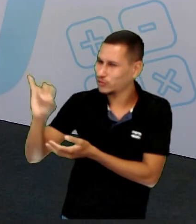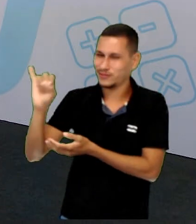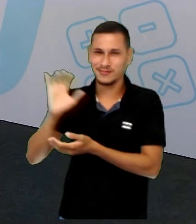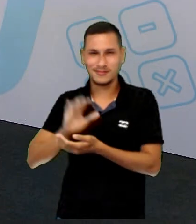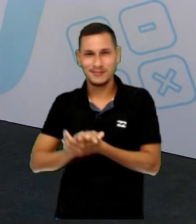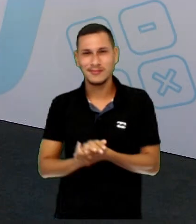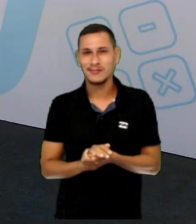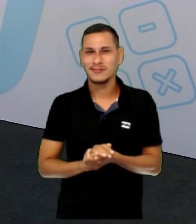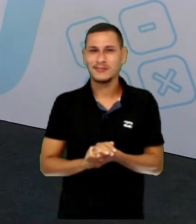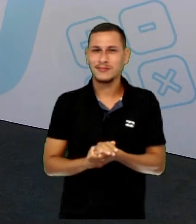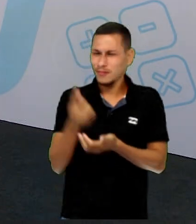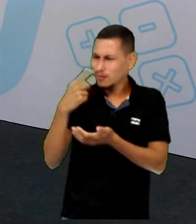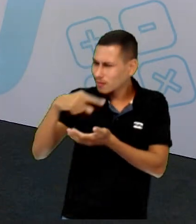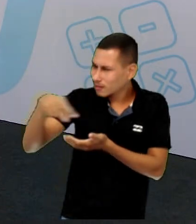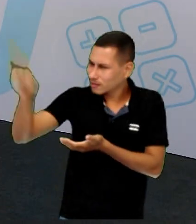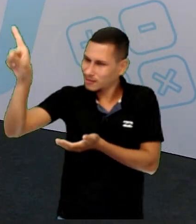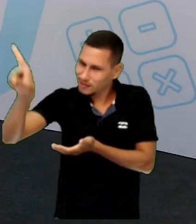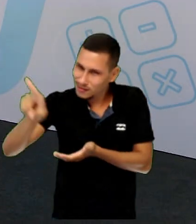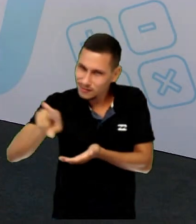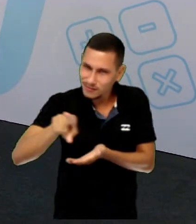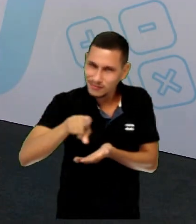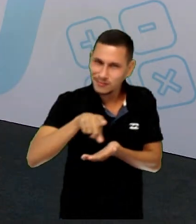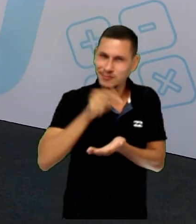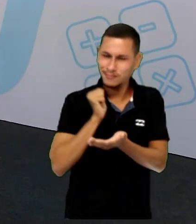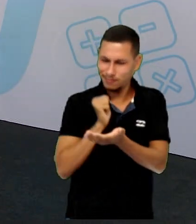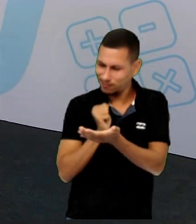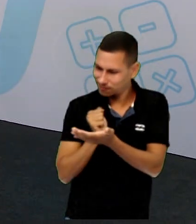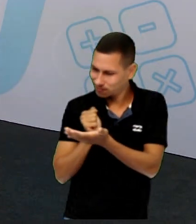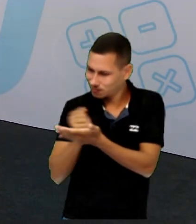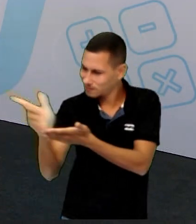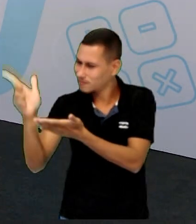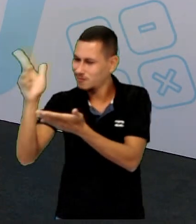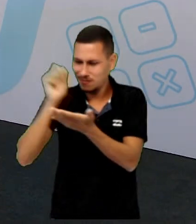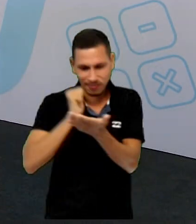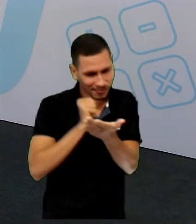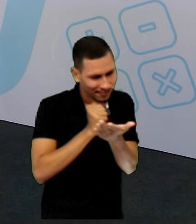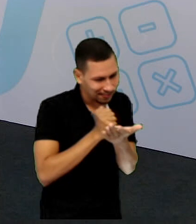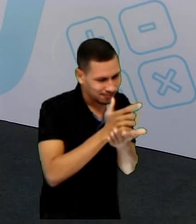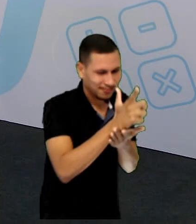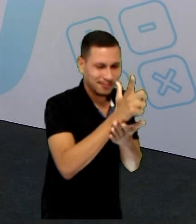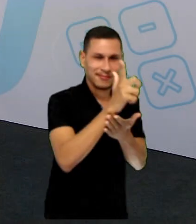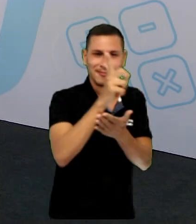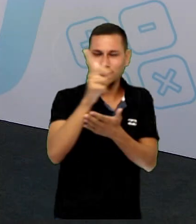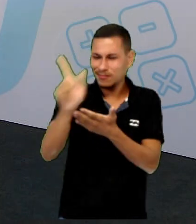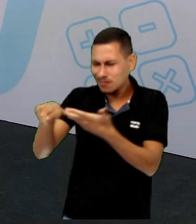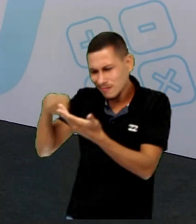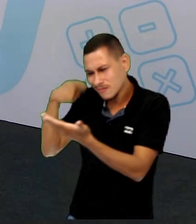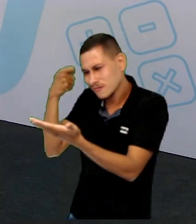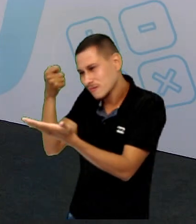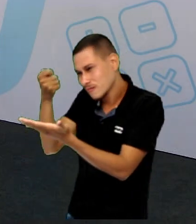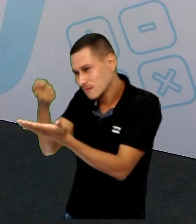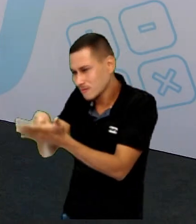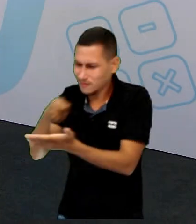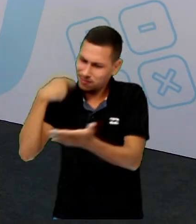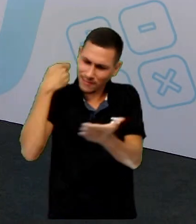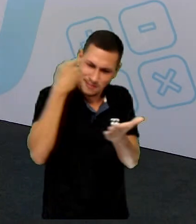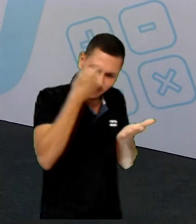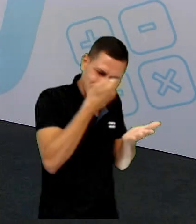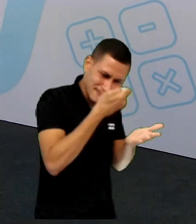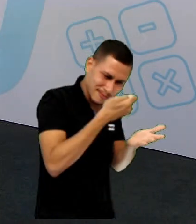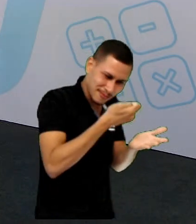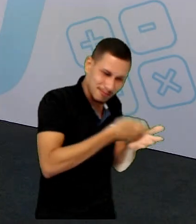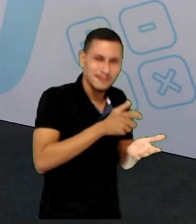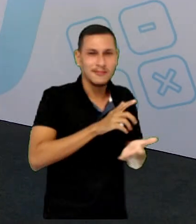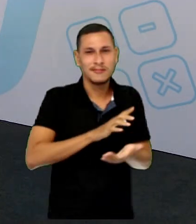oi, foste, fui, compraste, comprei,